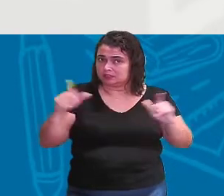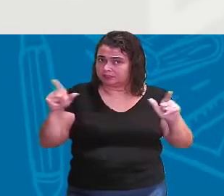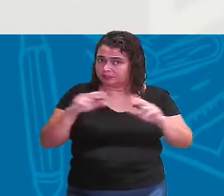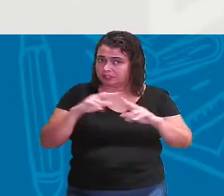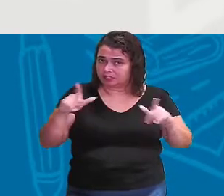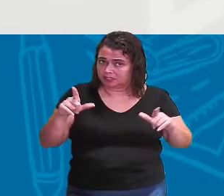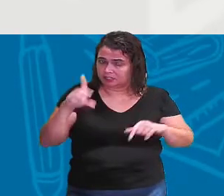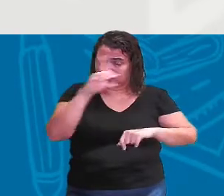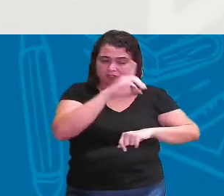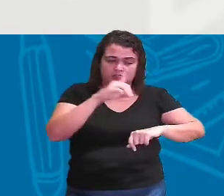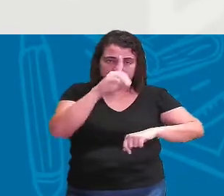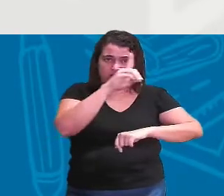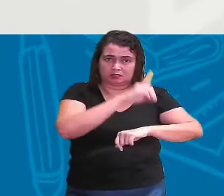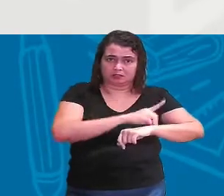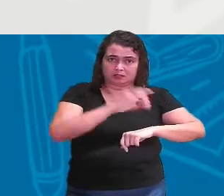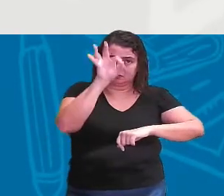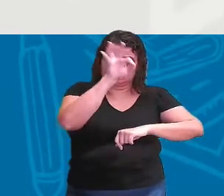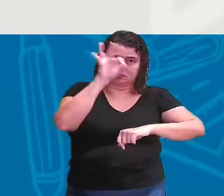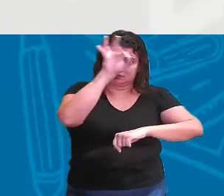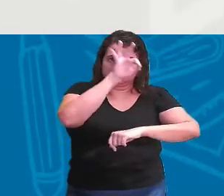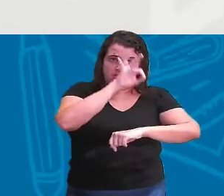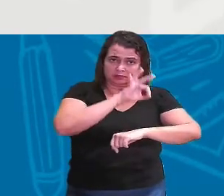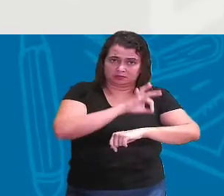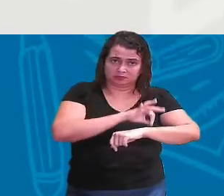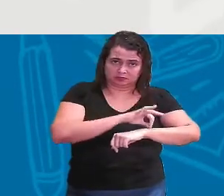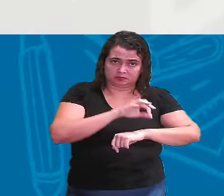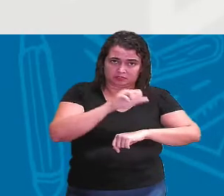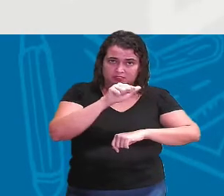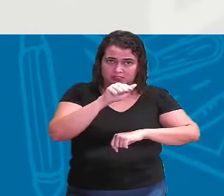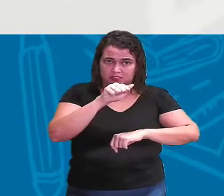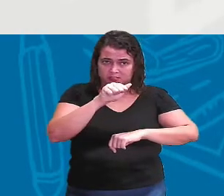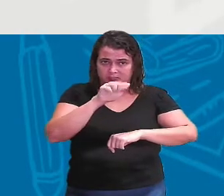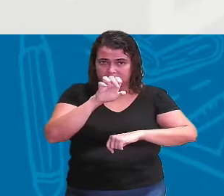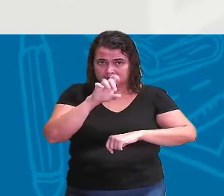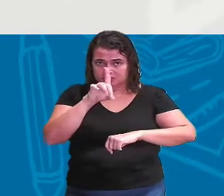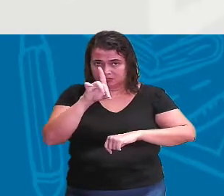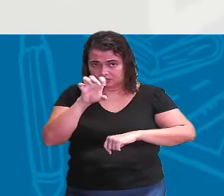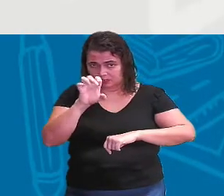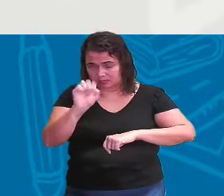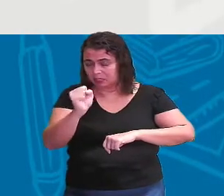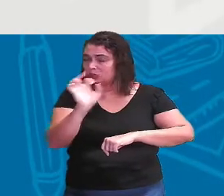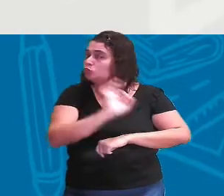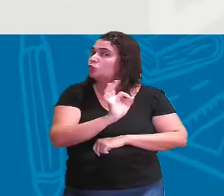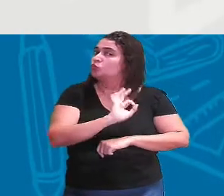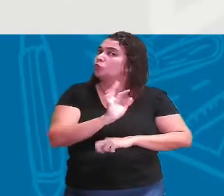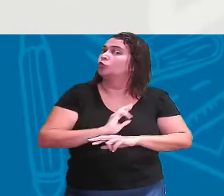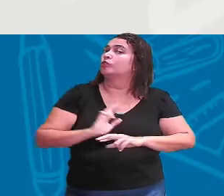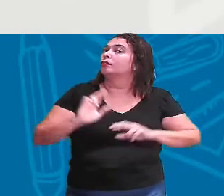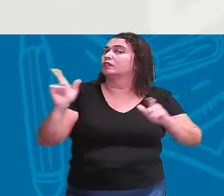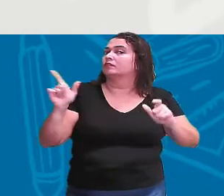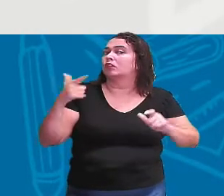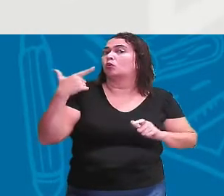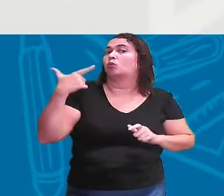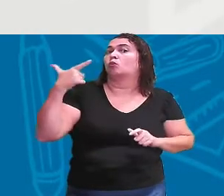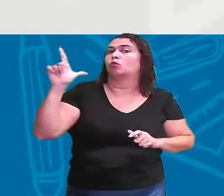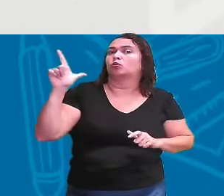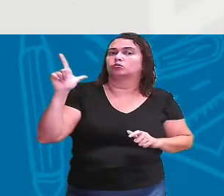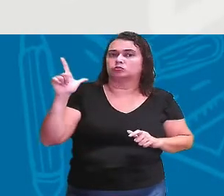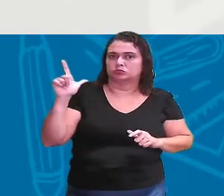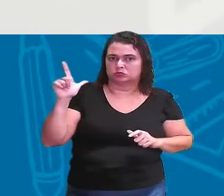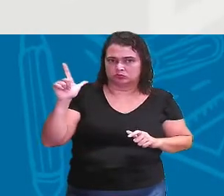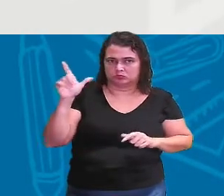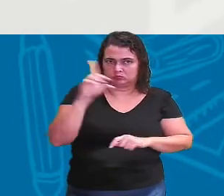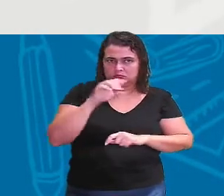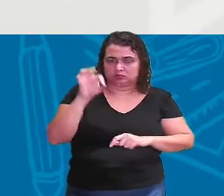do gênero Aedes, tá? Ou Aedes aegypti ou Aedes albopictus. Fica logo essa informação. Não tem nada a ver febre amarela com